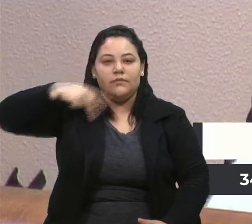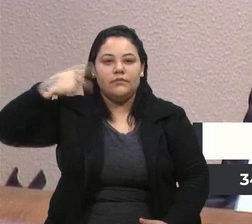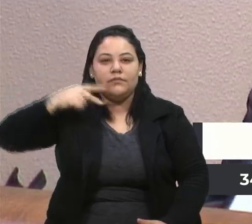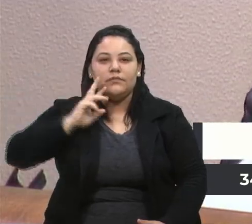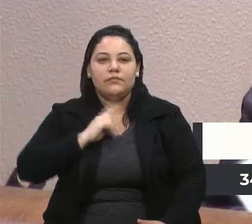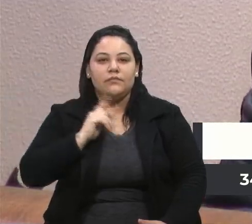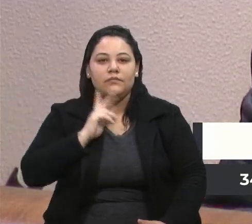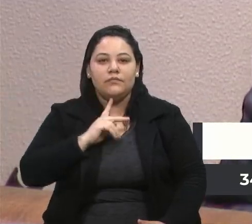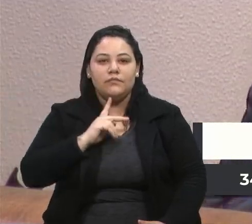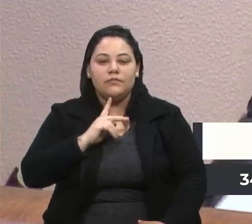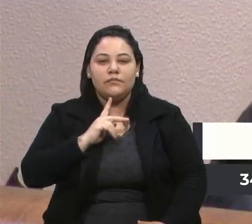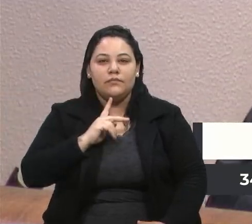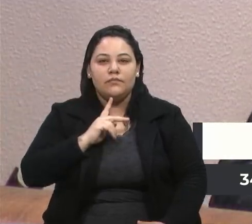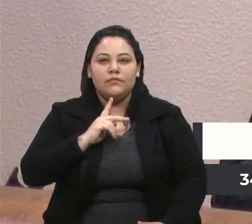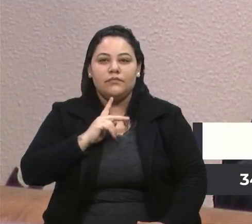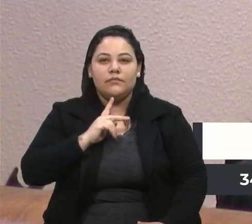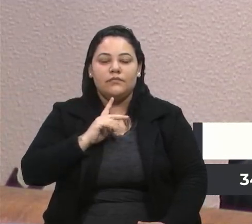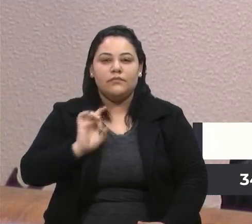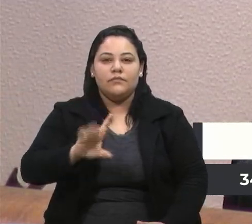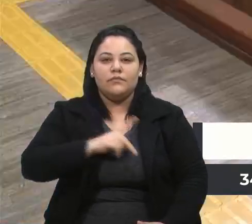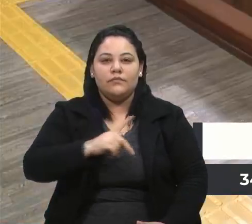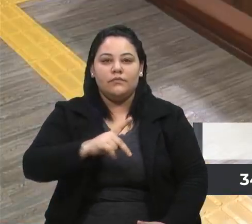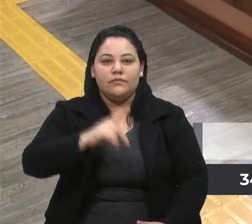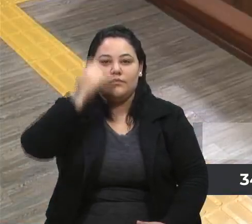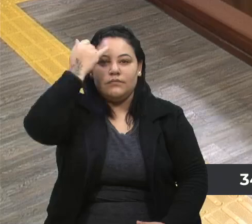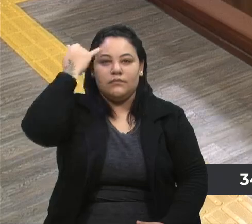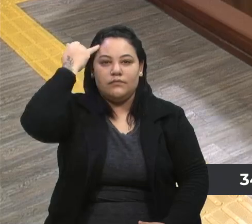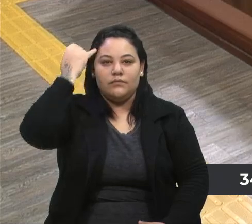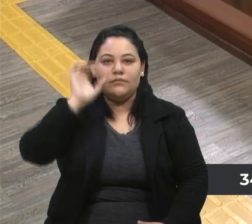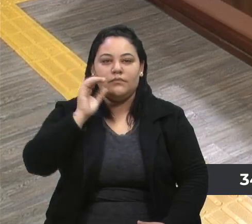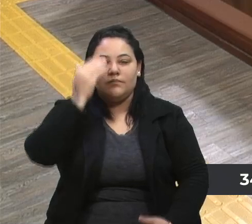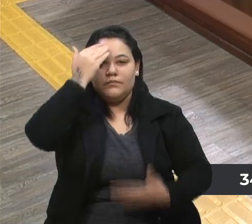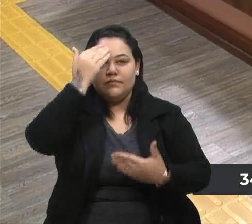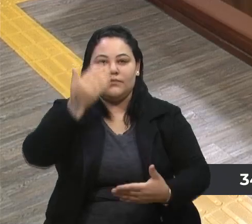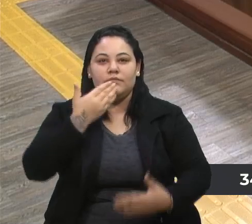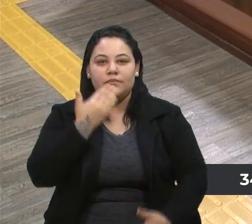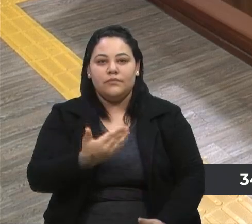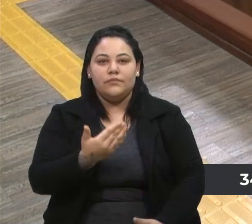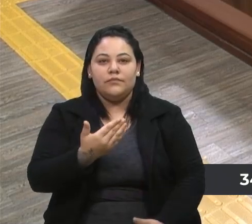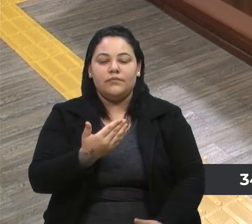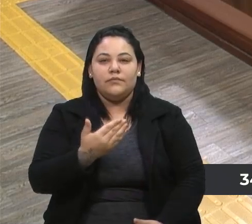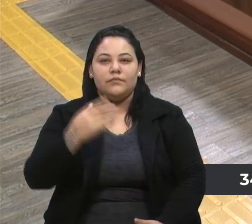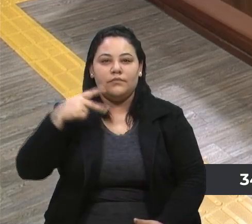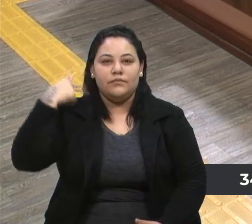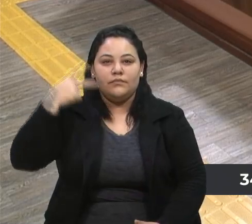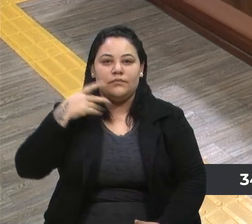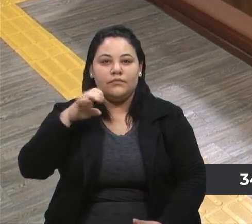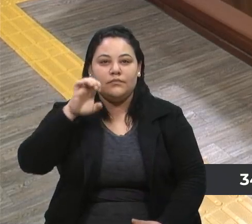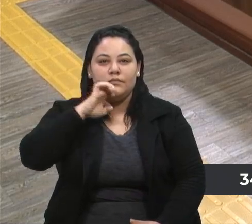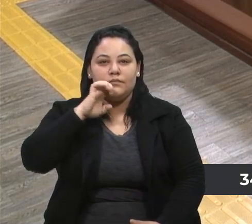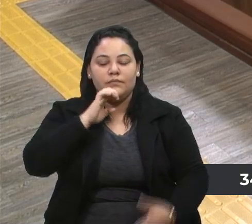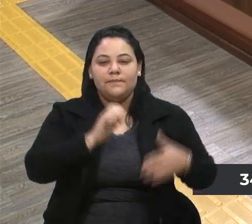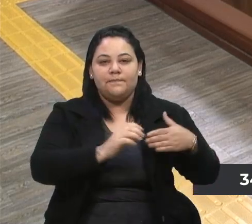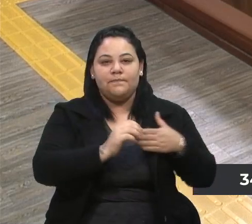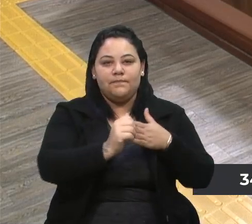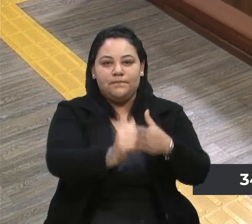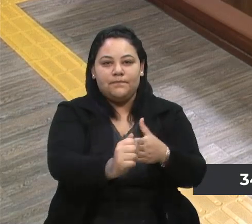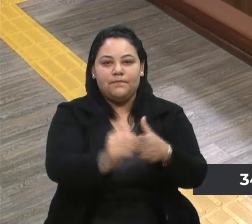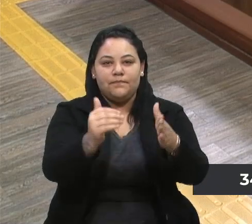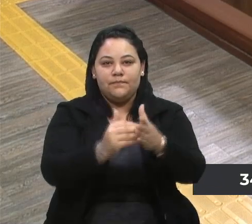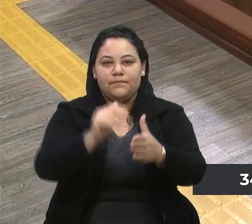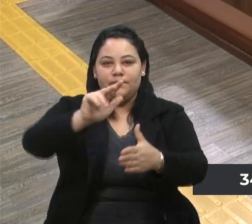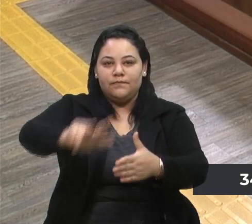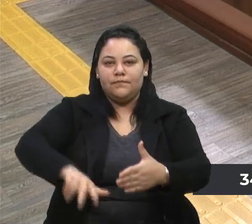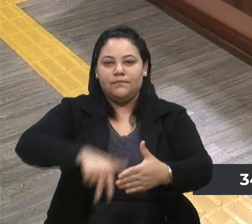Renato Oliveira. E era isso, senhor presidente. Obrigado. Solicito a vereadora Estela Balardim que acompanhe o representante